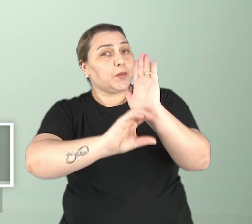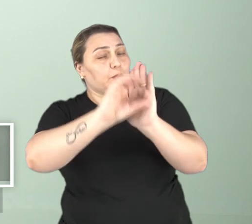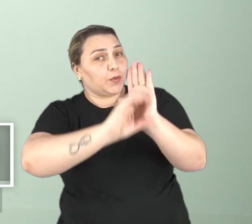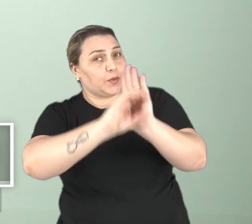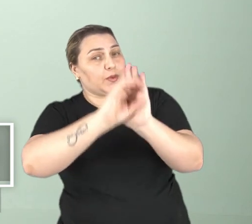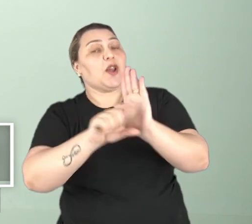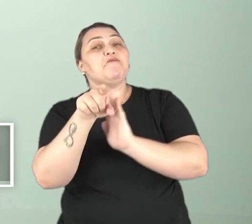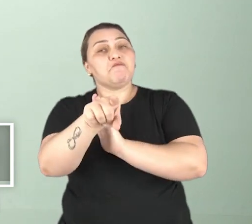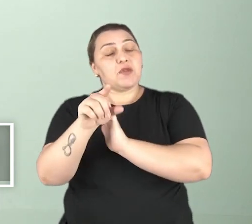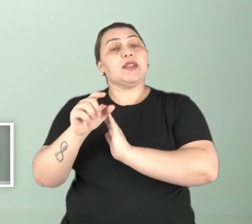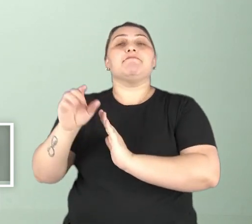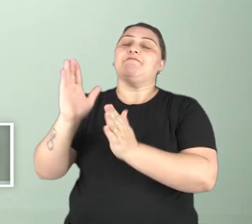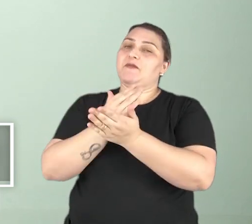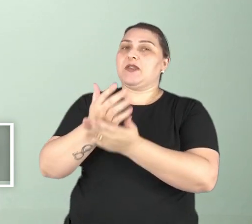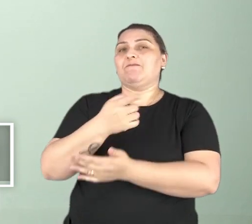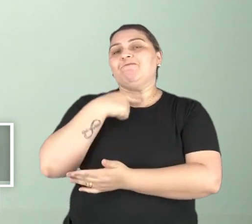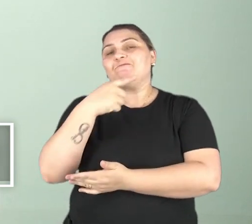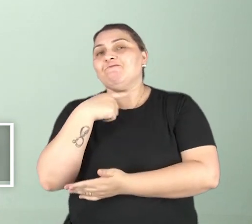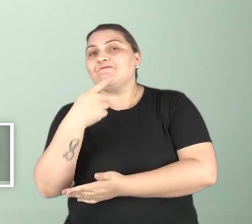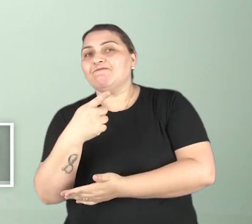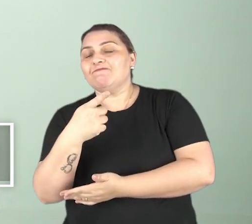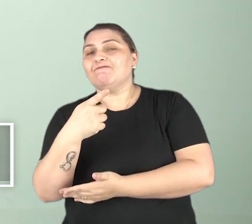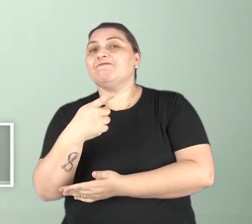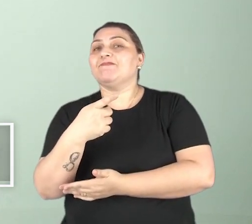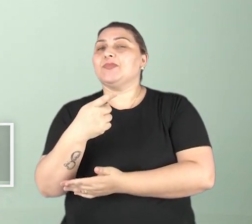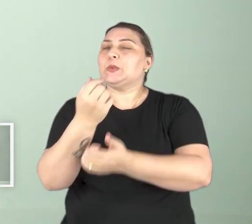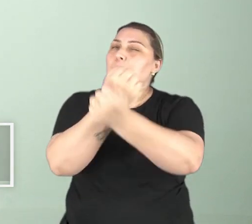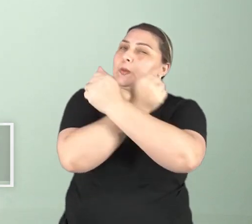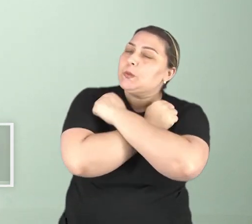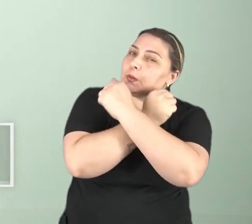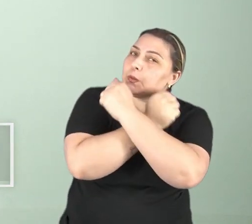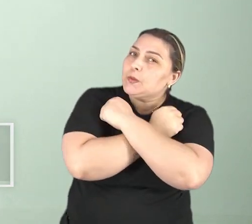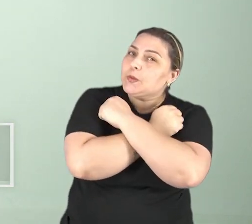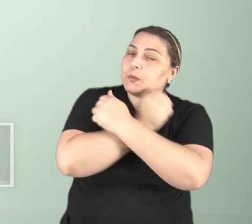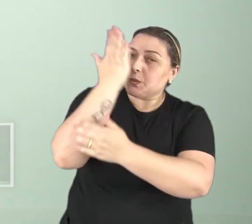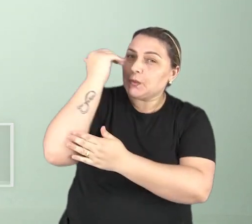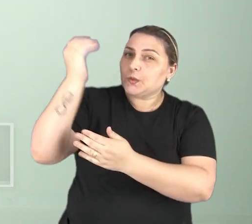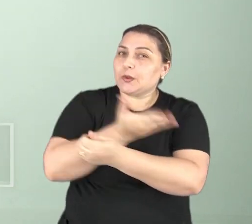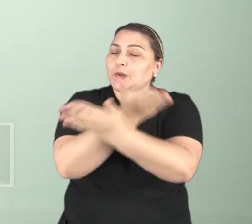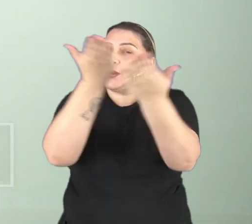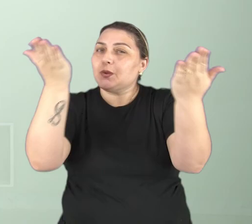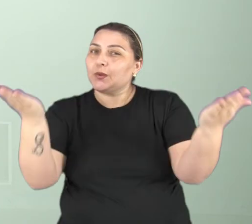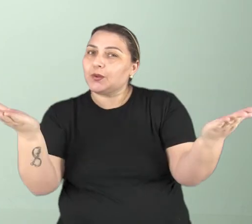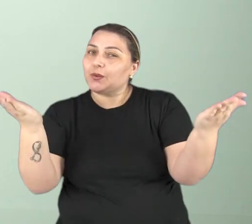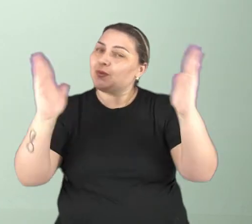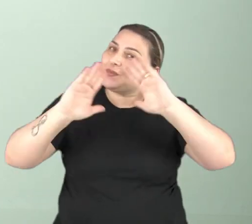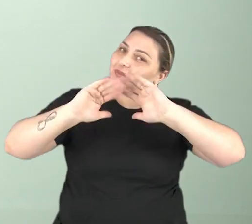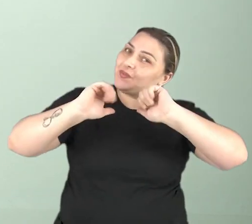conteúdos que você talvez tenha ficado com dúvida. Um grande abraço e sucesso a todos!